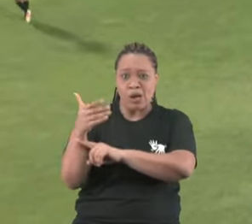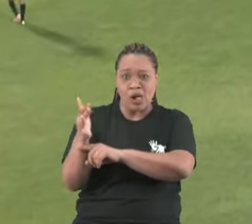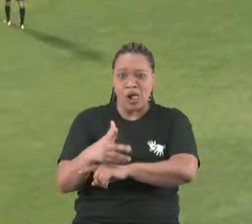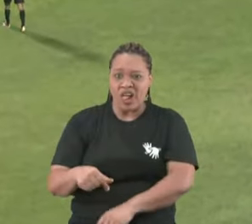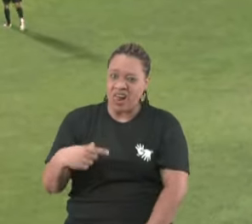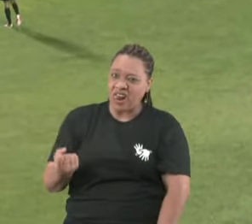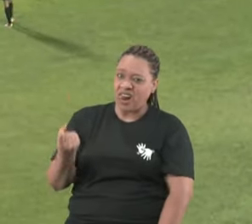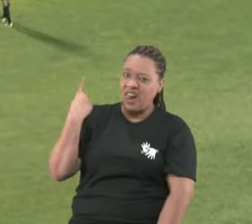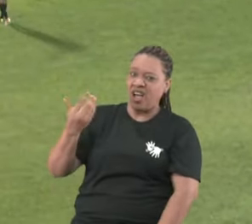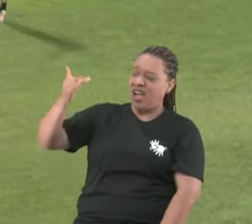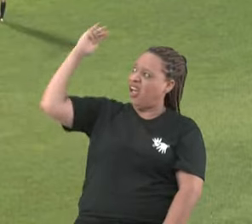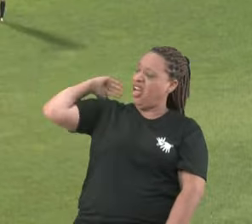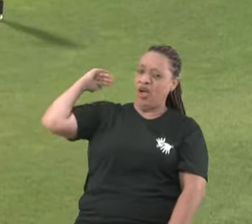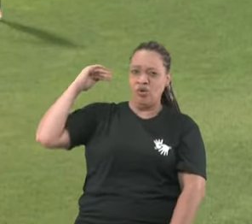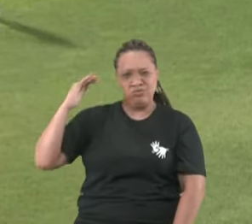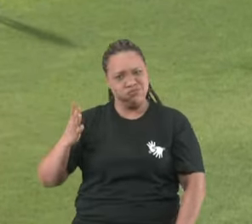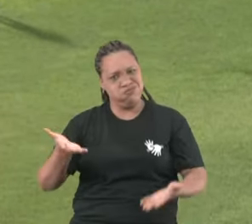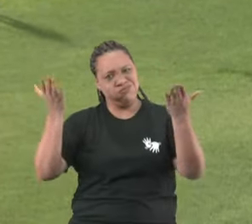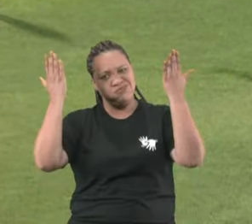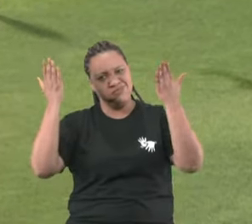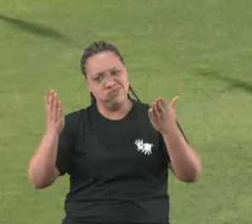dela?